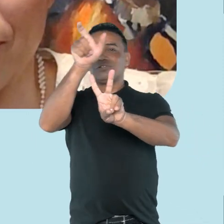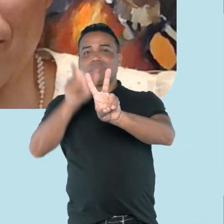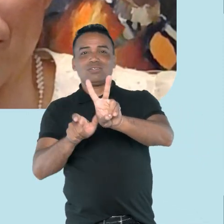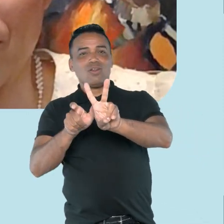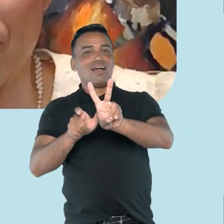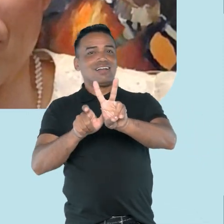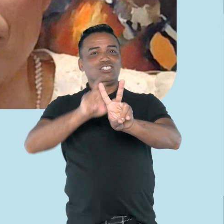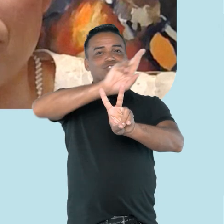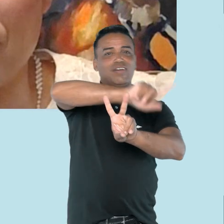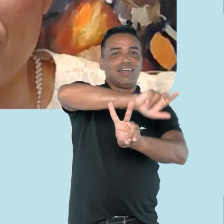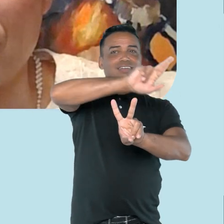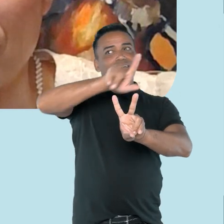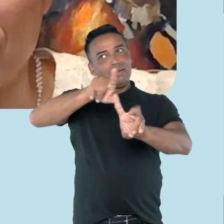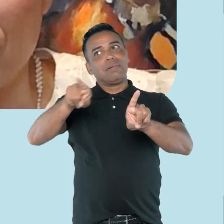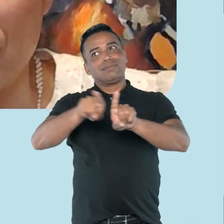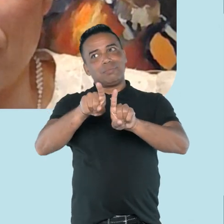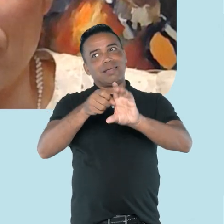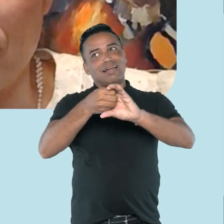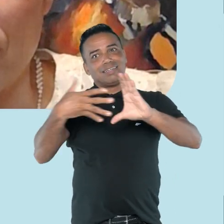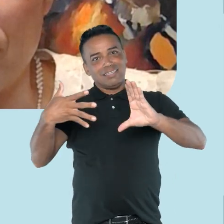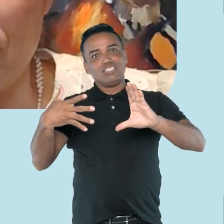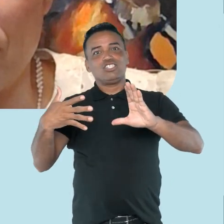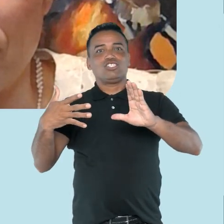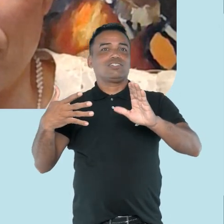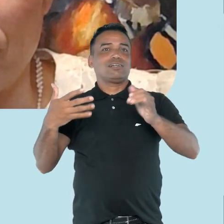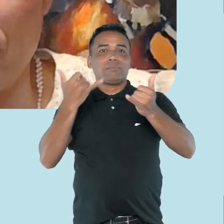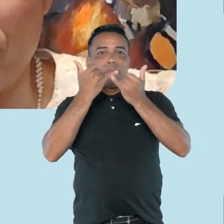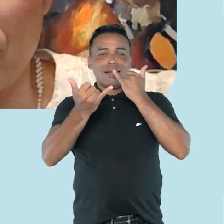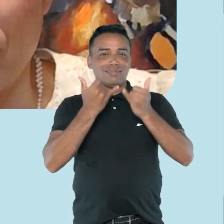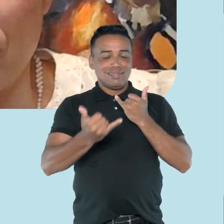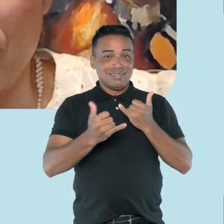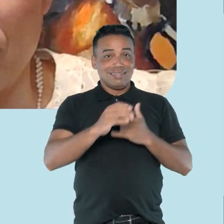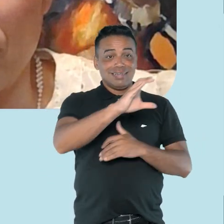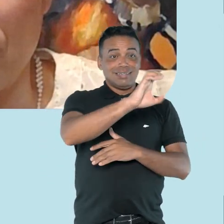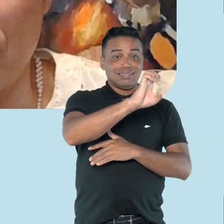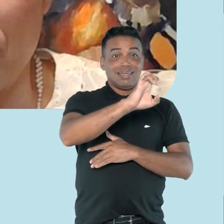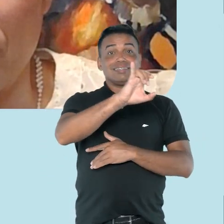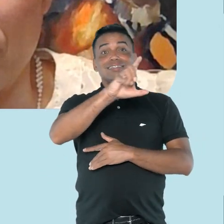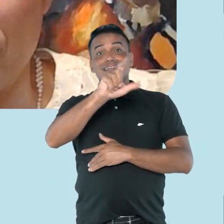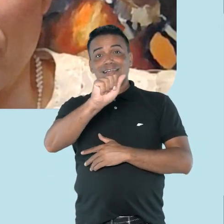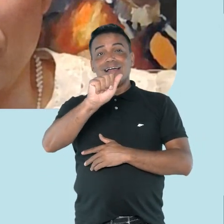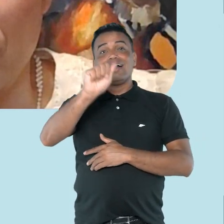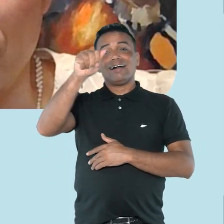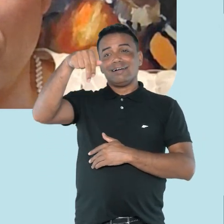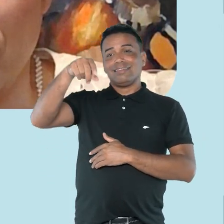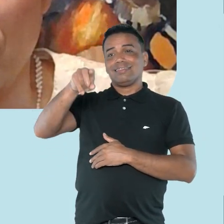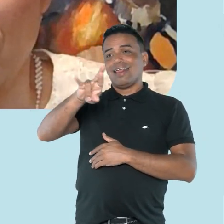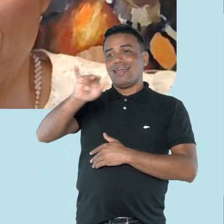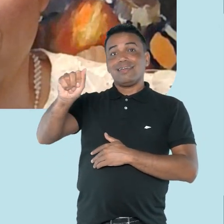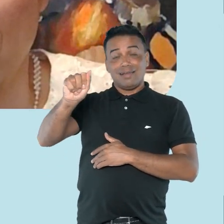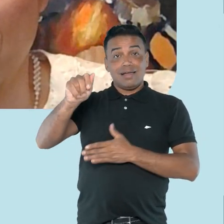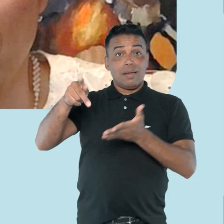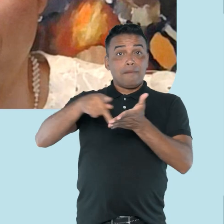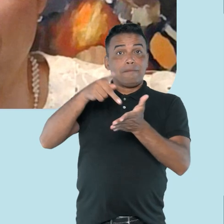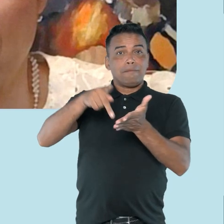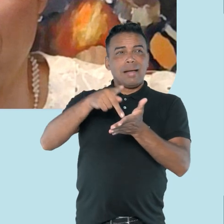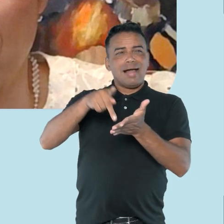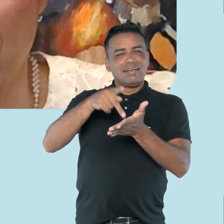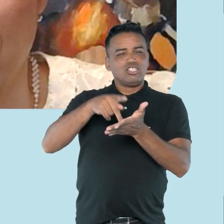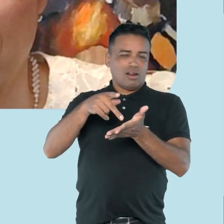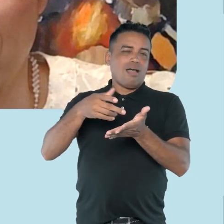tão diferentes e ao mesmo tempo com tanto em comum, né? Cecília e Andréia. E aí, se me permite, está na